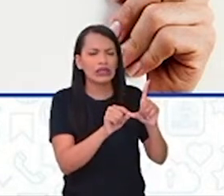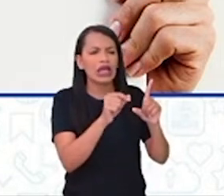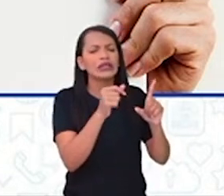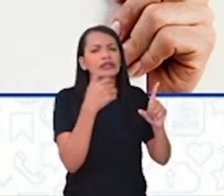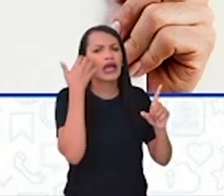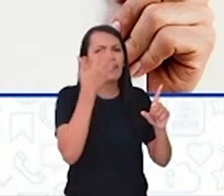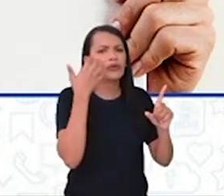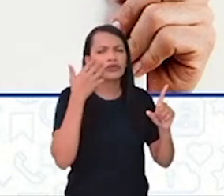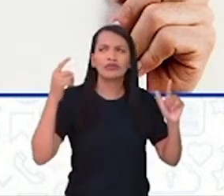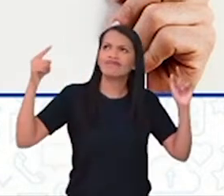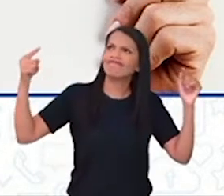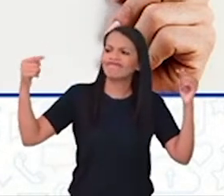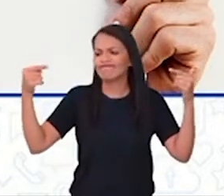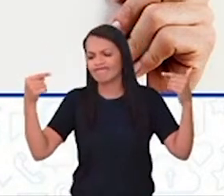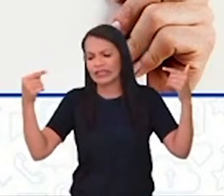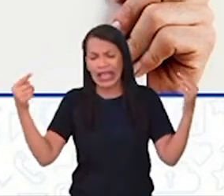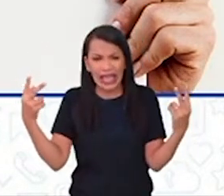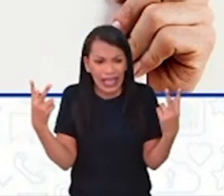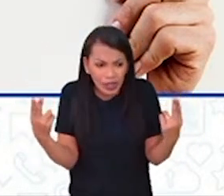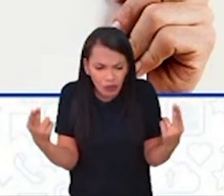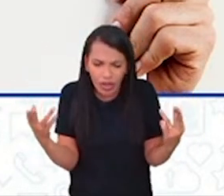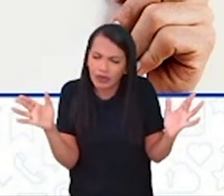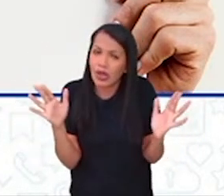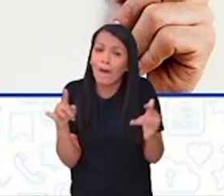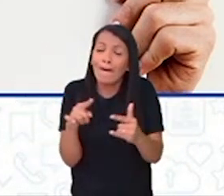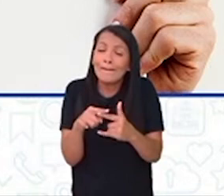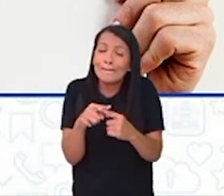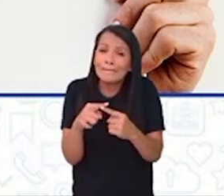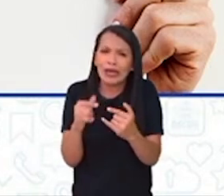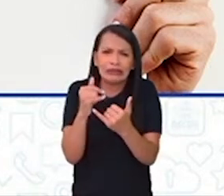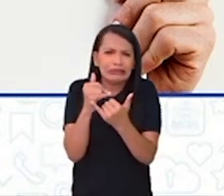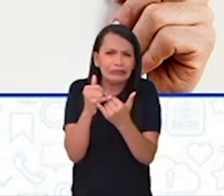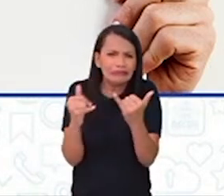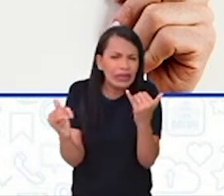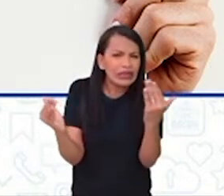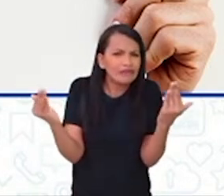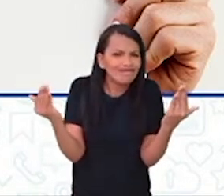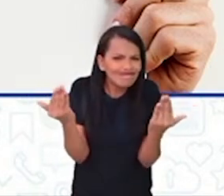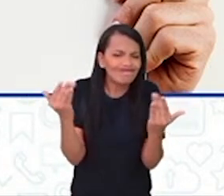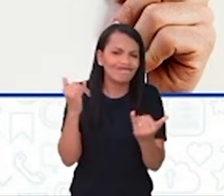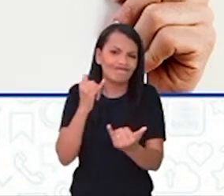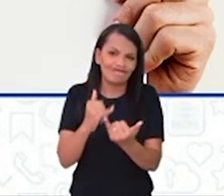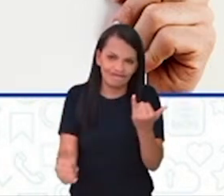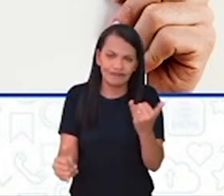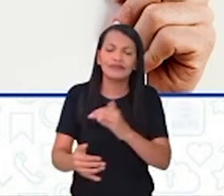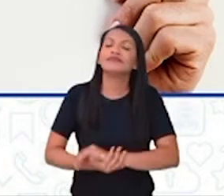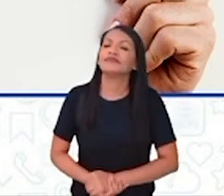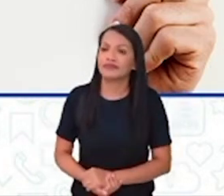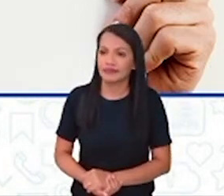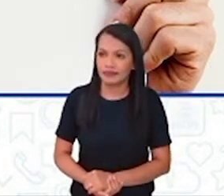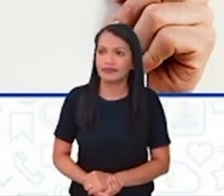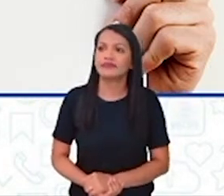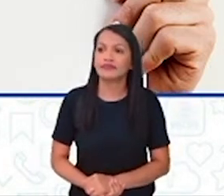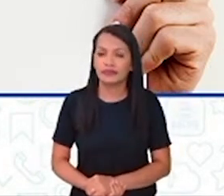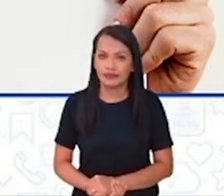de escrita, porque a gente está falando de um texto concreto. Então, a gente tem essa aproximação, tá? Tem o tirou de letra também.